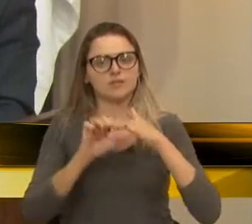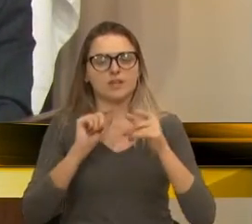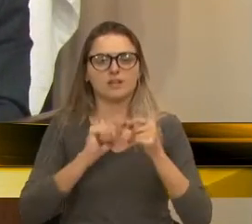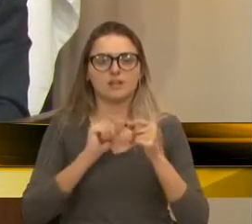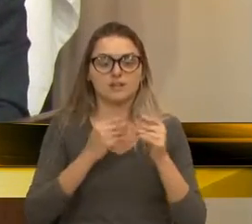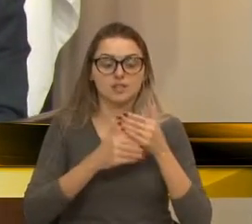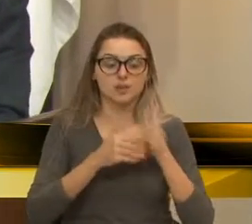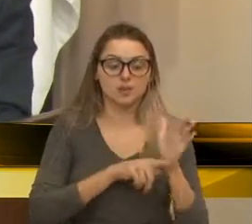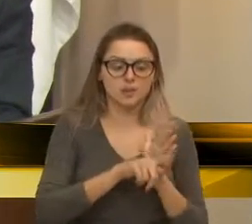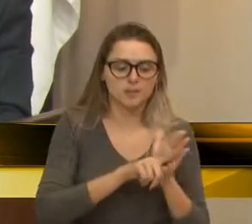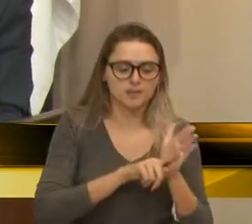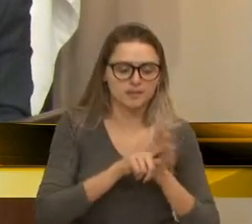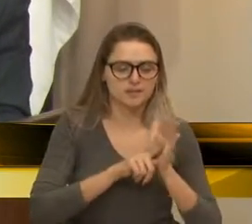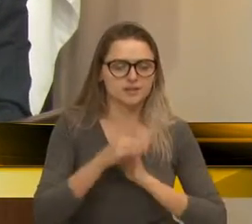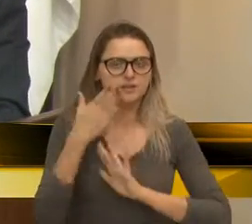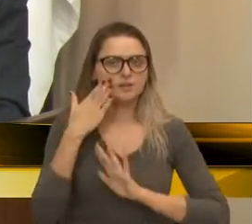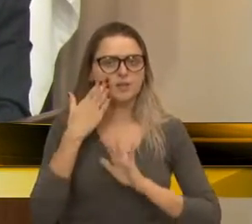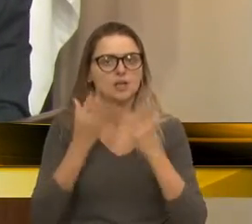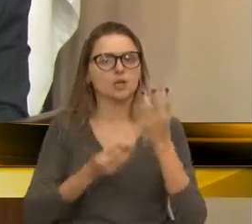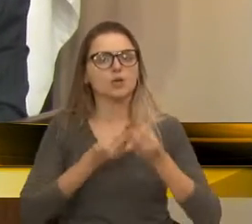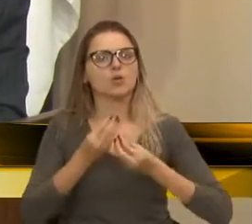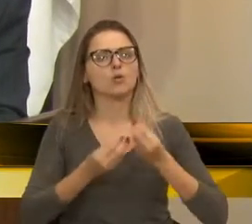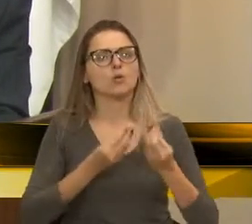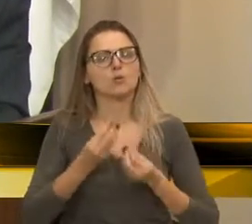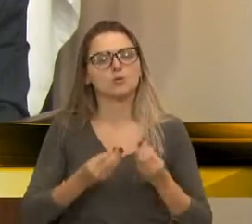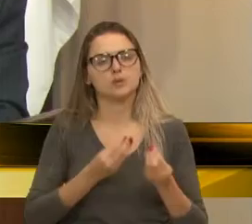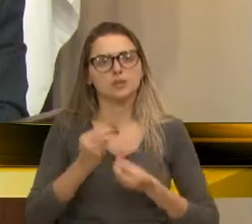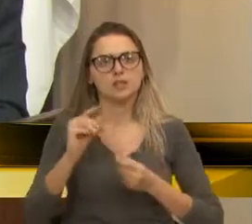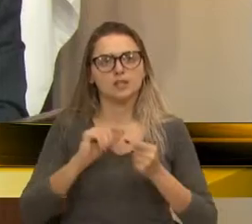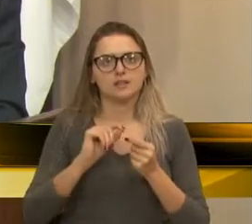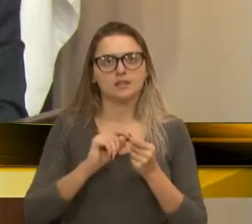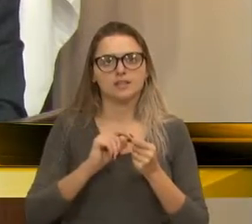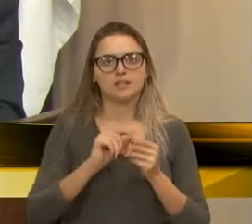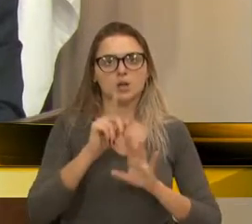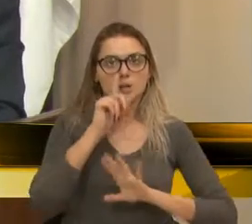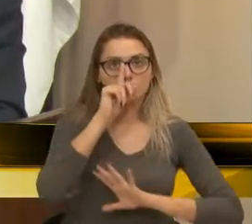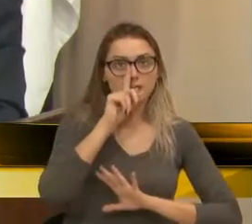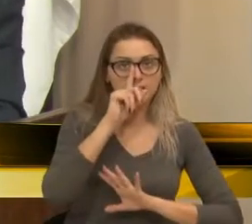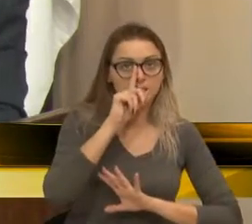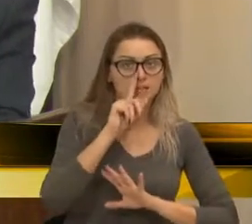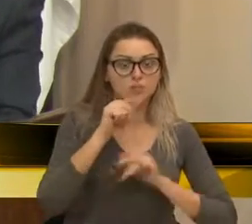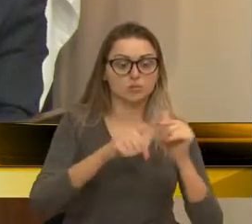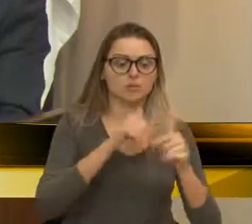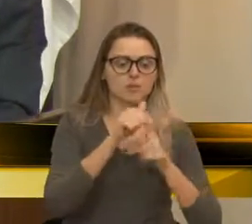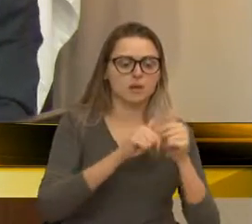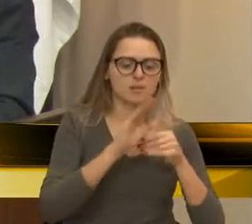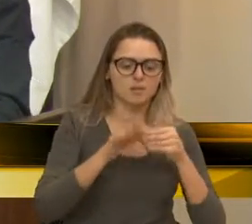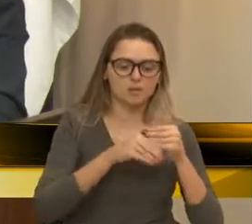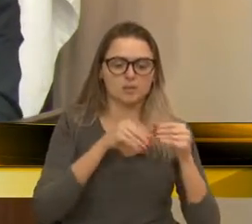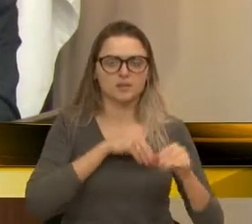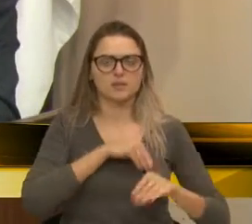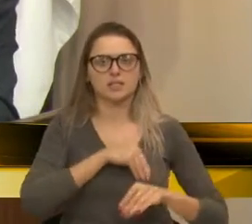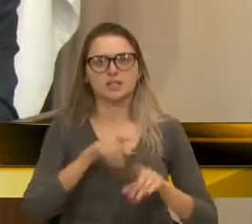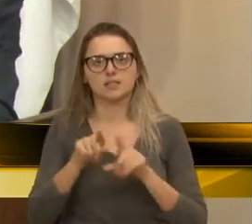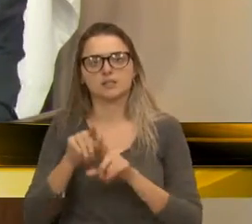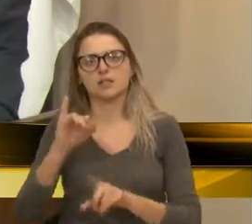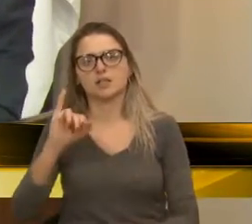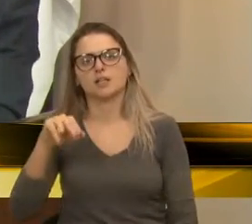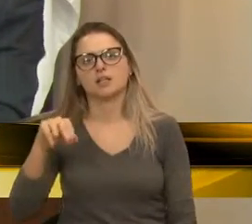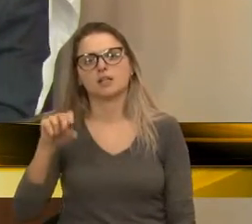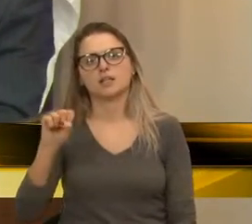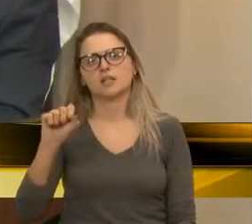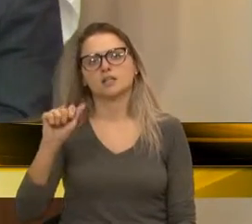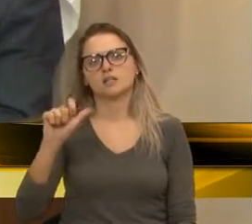essa articulação para como se deve tratar, né, a periculosidade e a insalubridade, deve estar tramitando, eu não tenho conhecimento desse